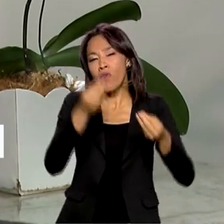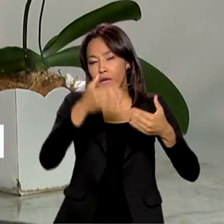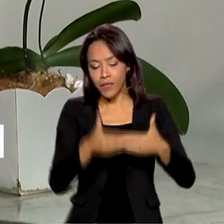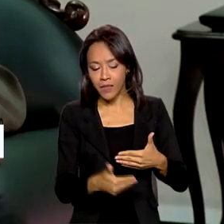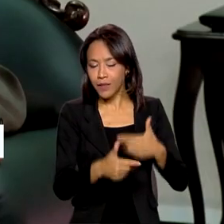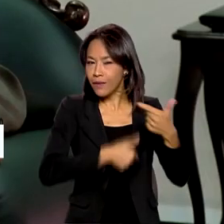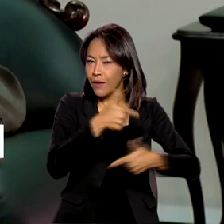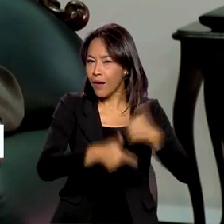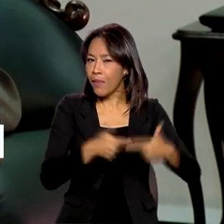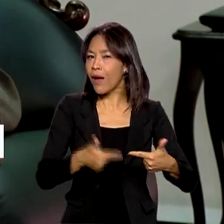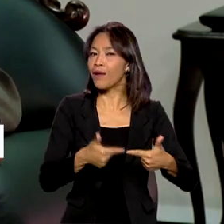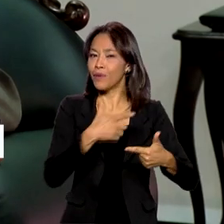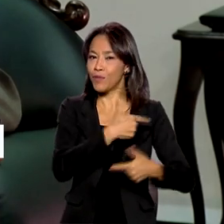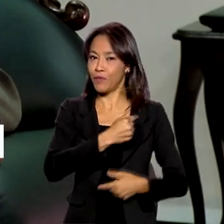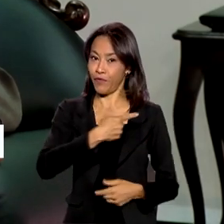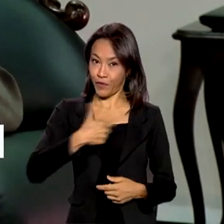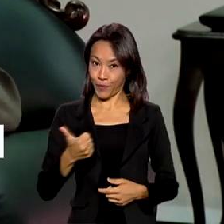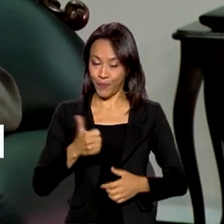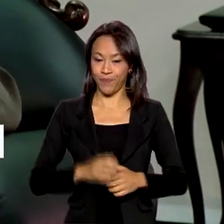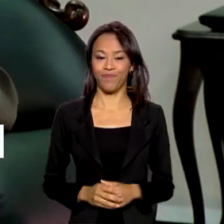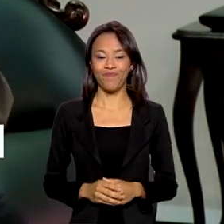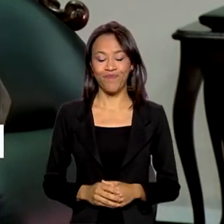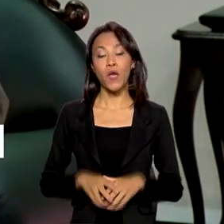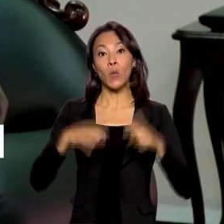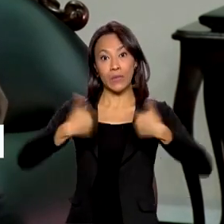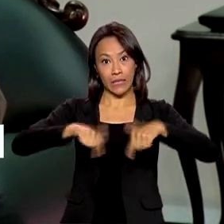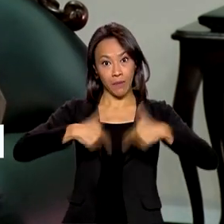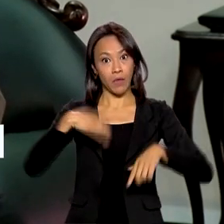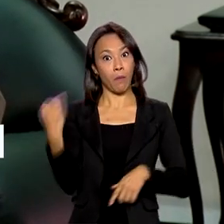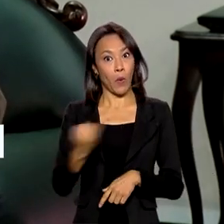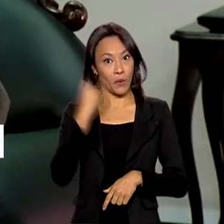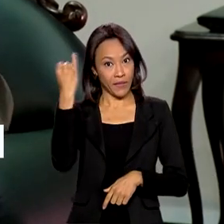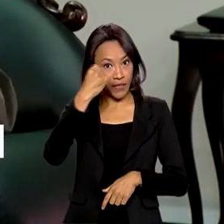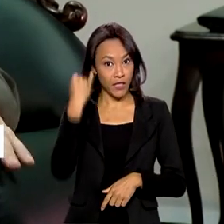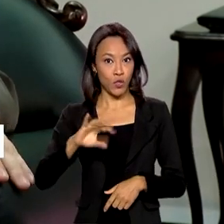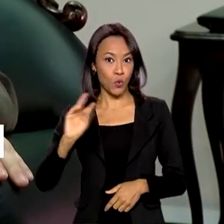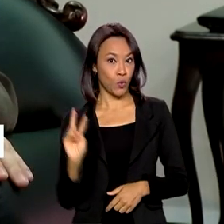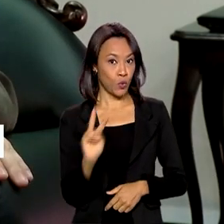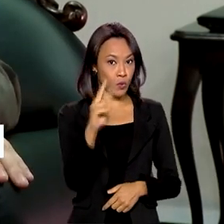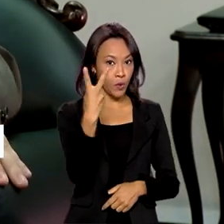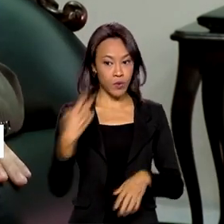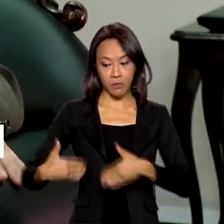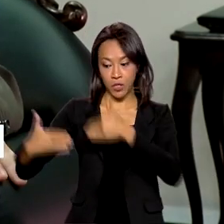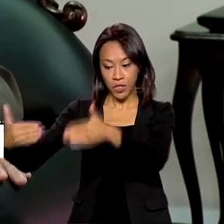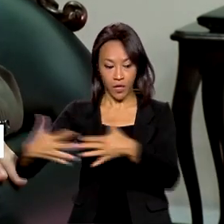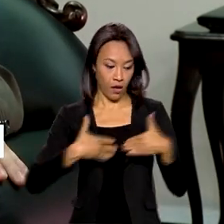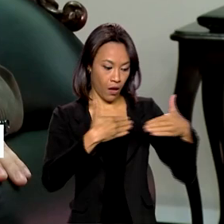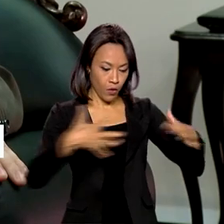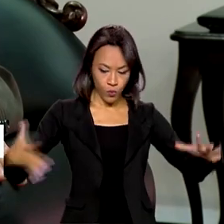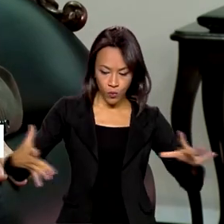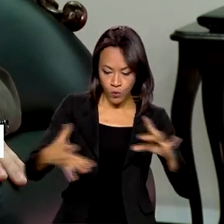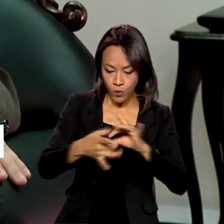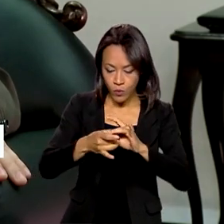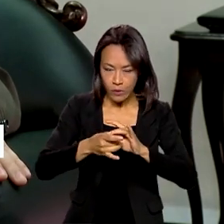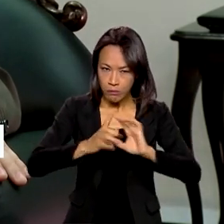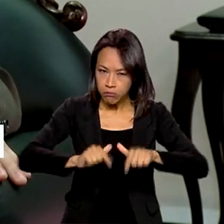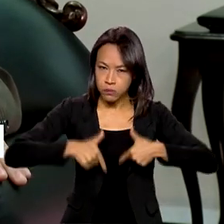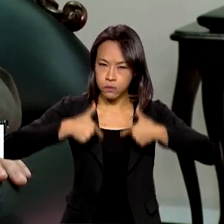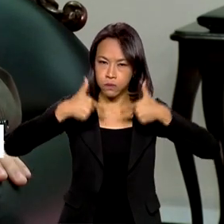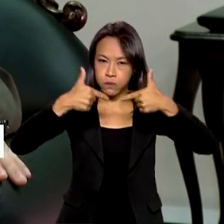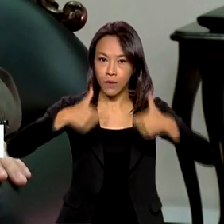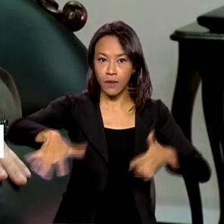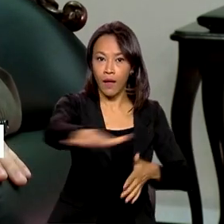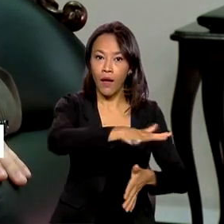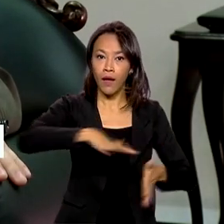em 2021 trabalho muito importante o governo unindo força os dois Ministérios atuando juntos na região Amazônica